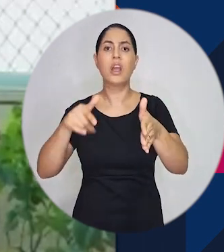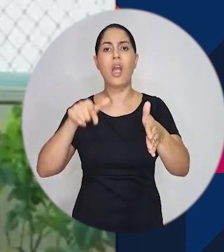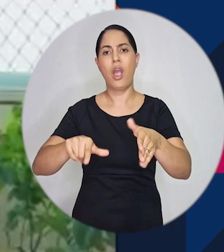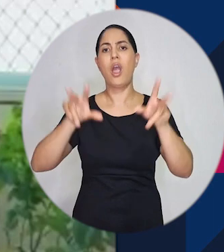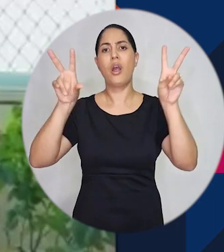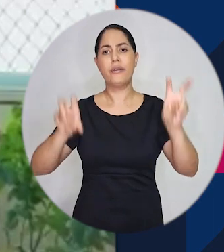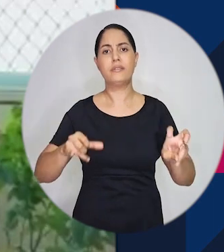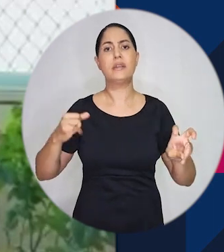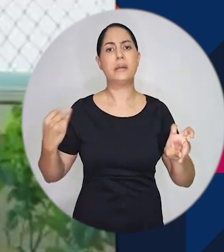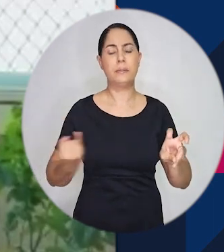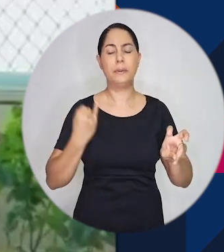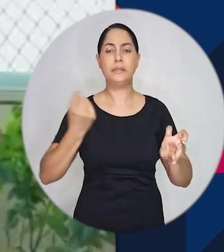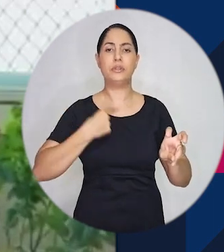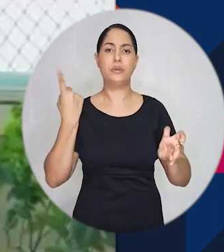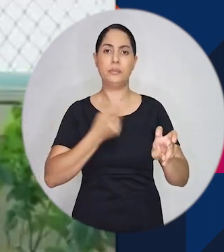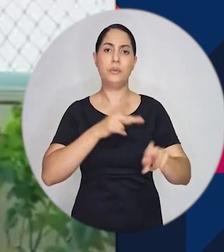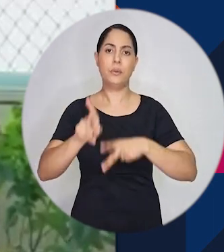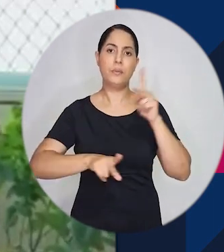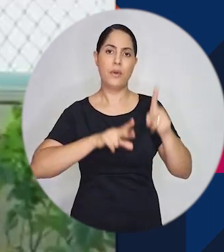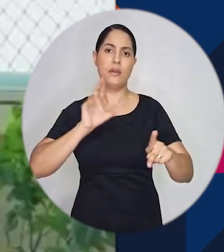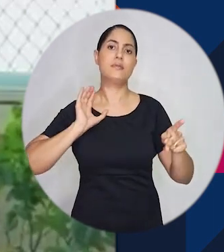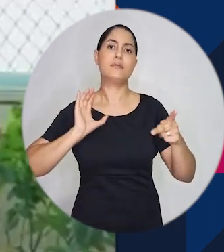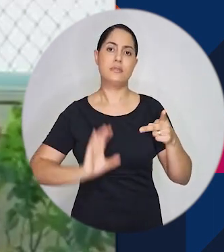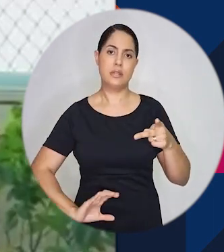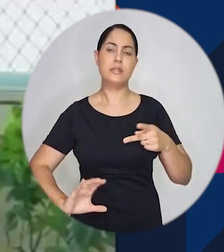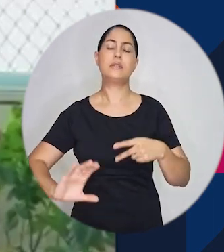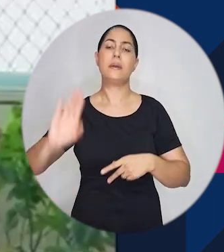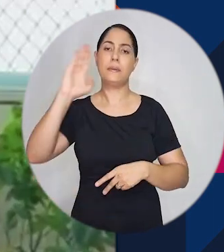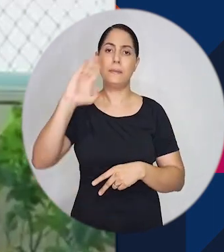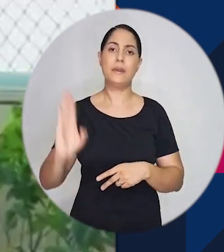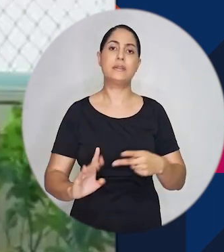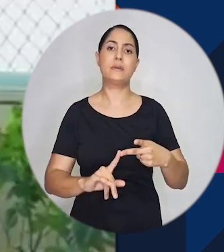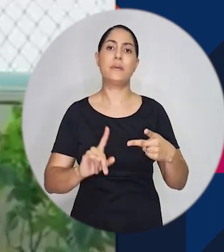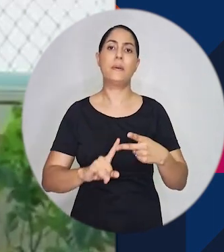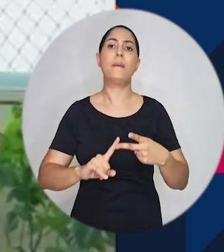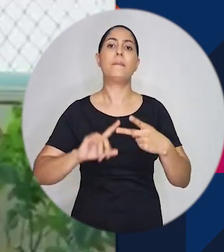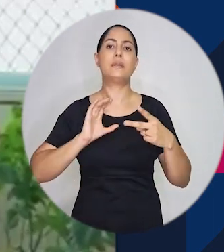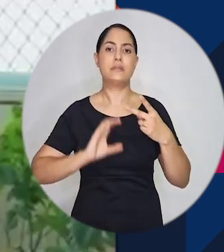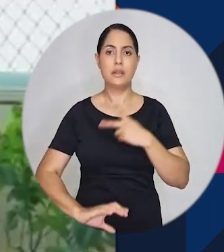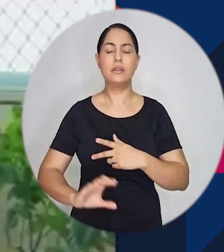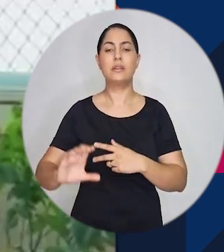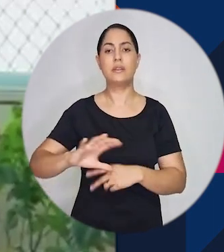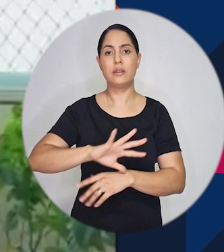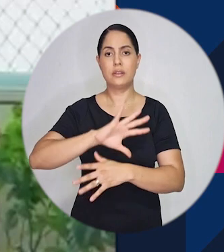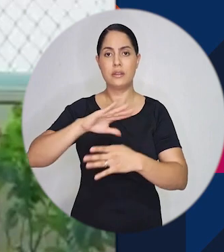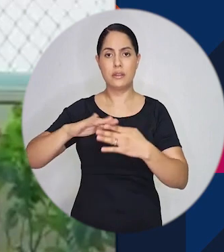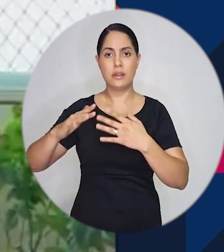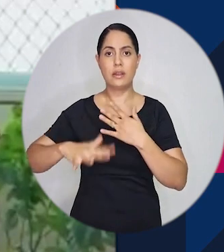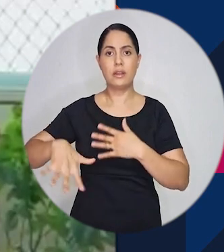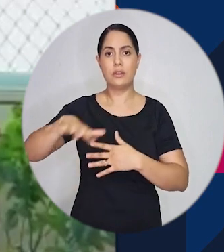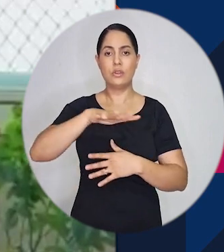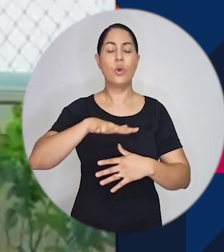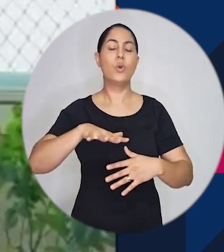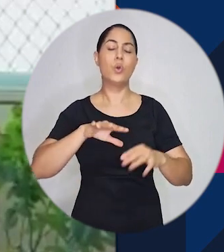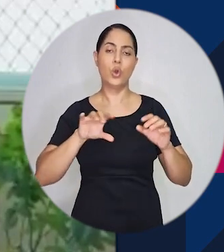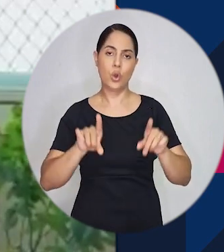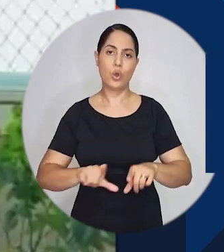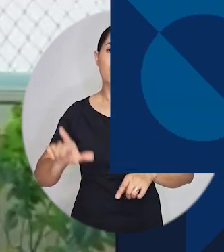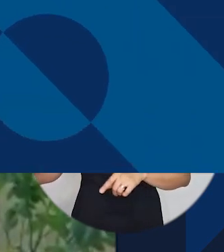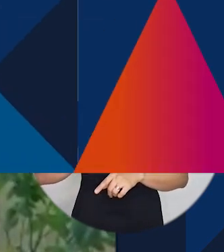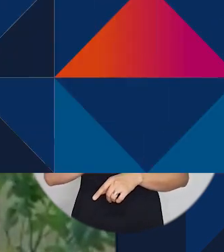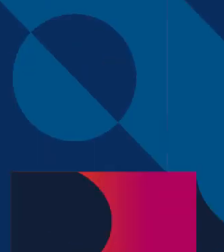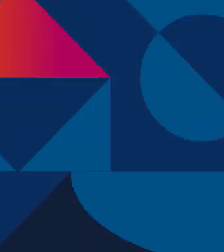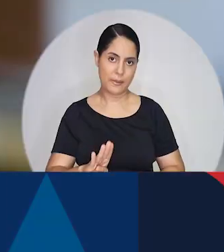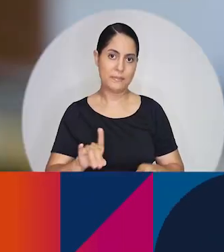desses temas que são muito caros para a cidadania brasileira, para a cidadania amazônida e também para a